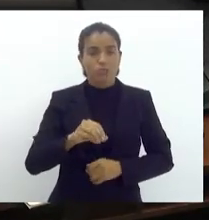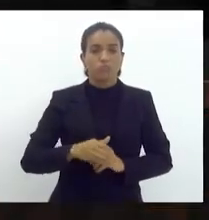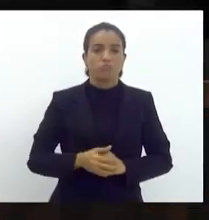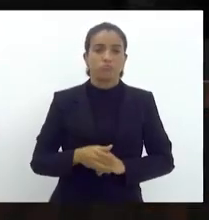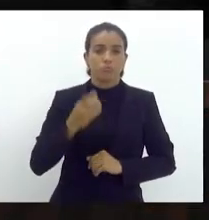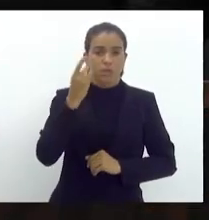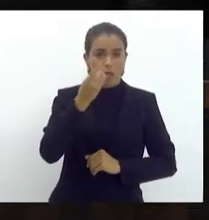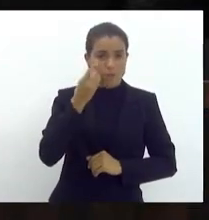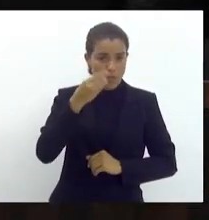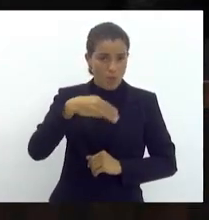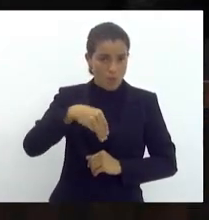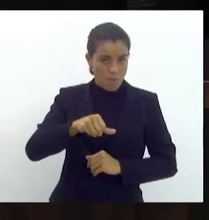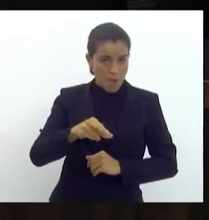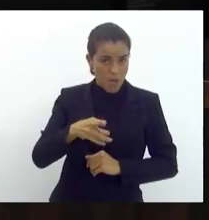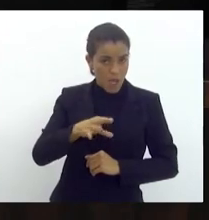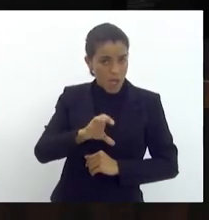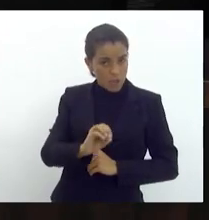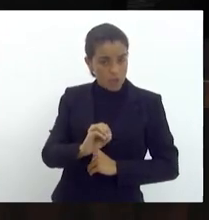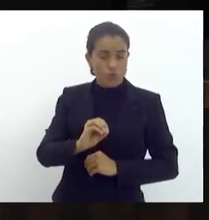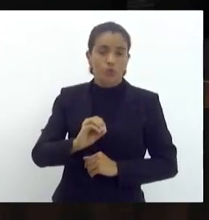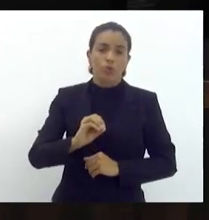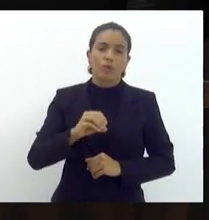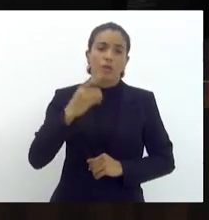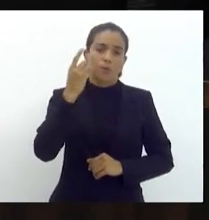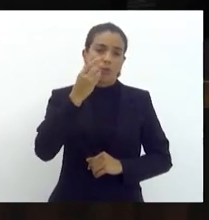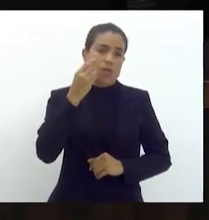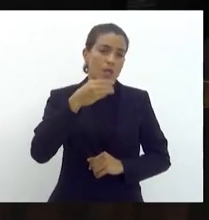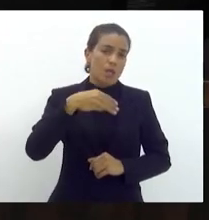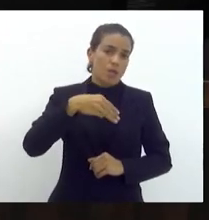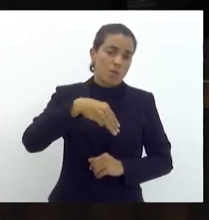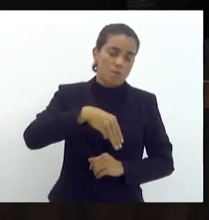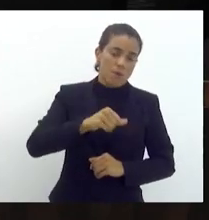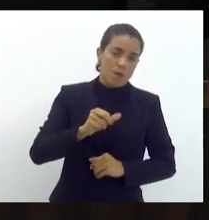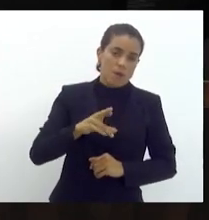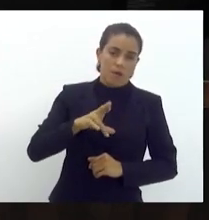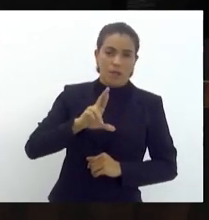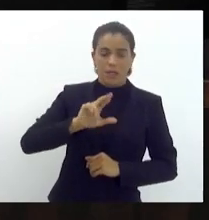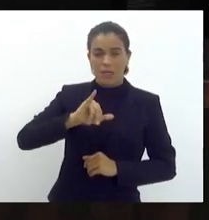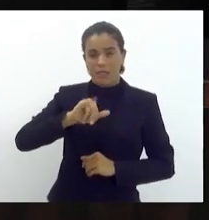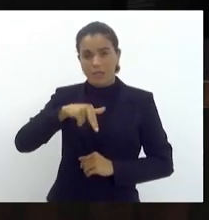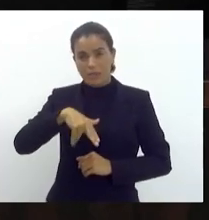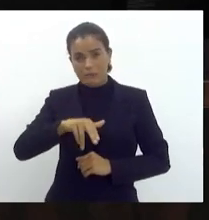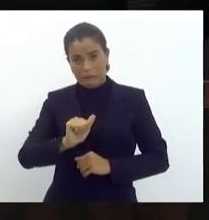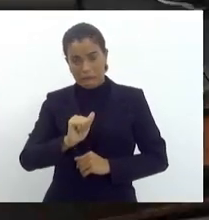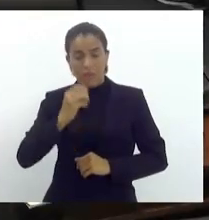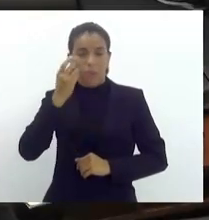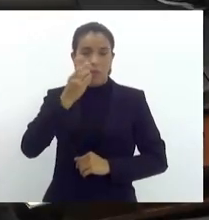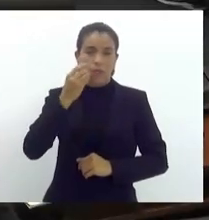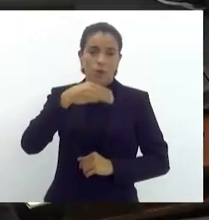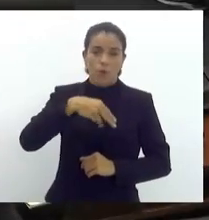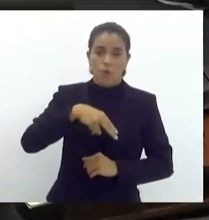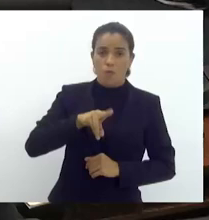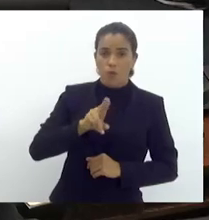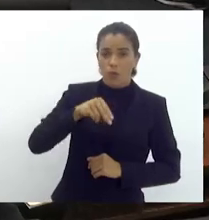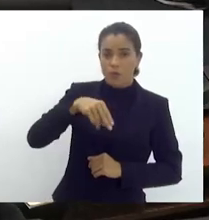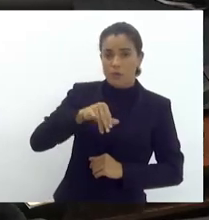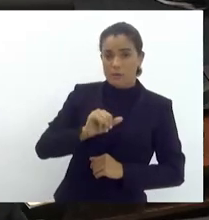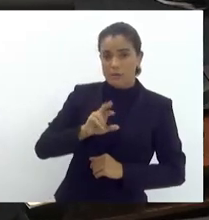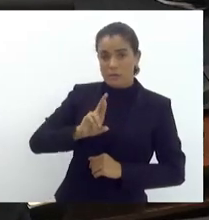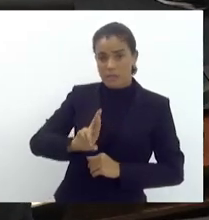Deputado Márcio Gualberto deputada Marina do MST deputado munir Neto